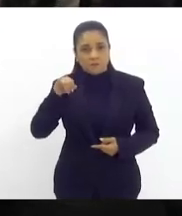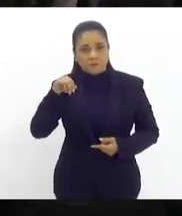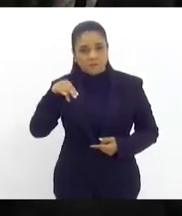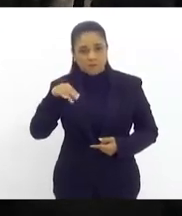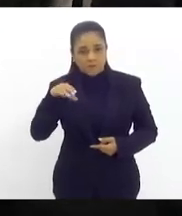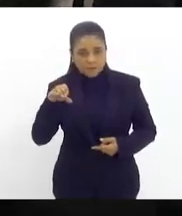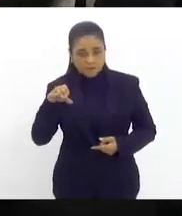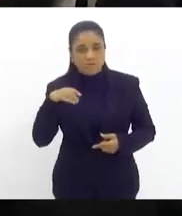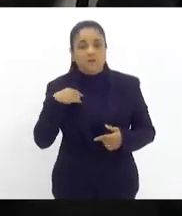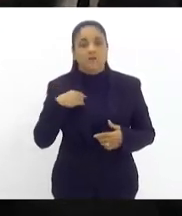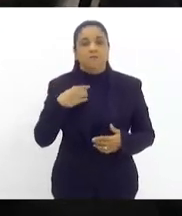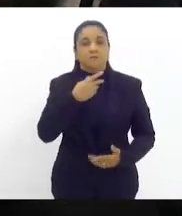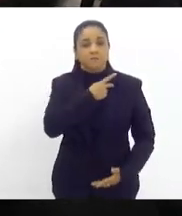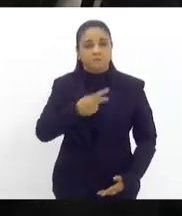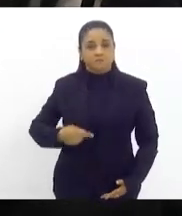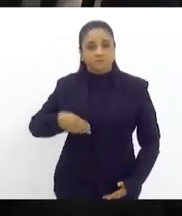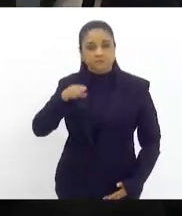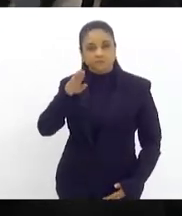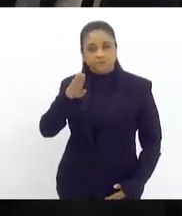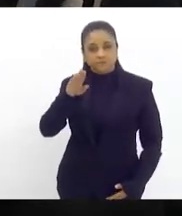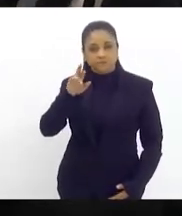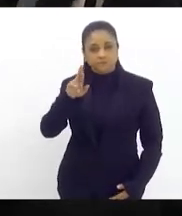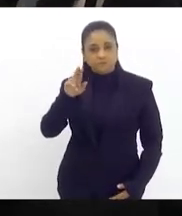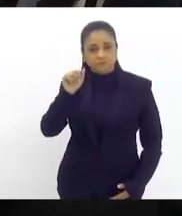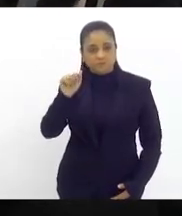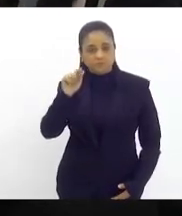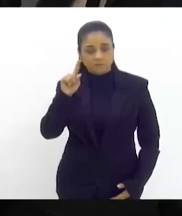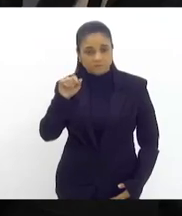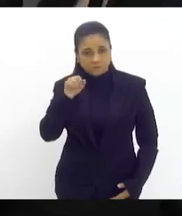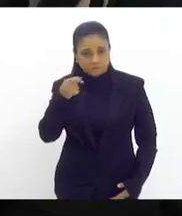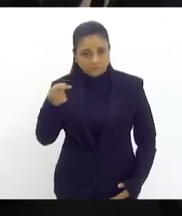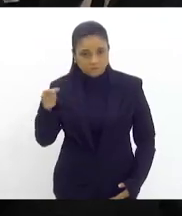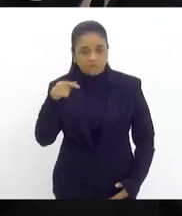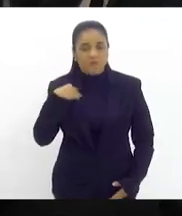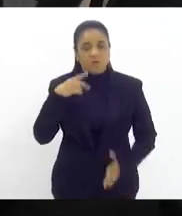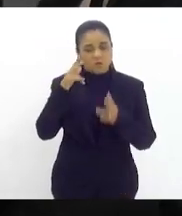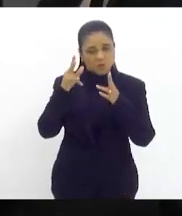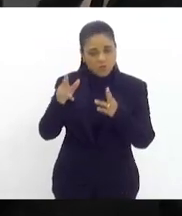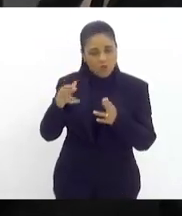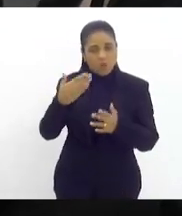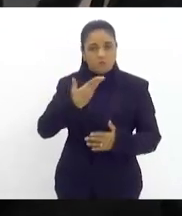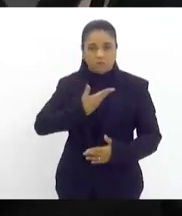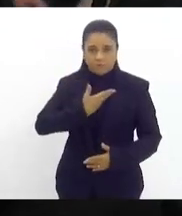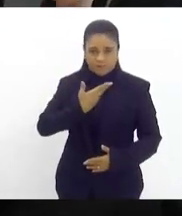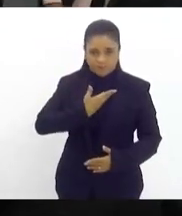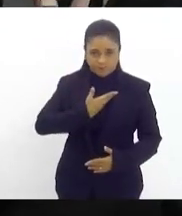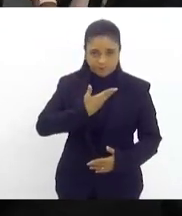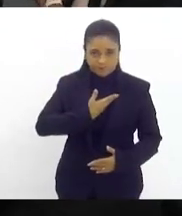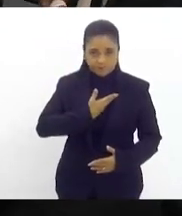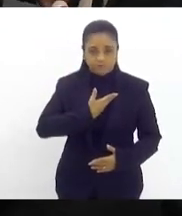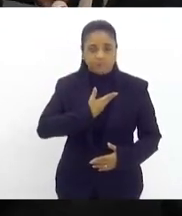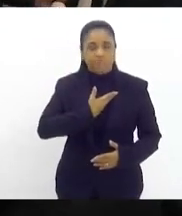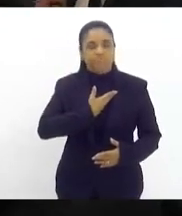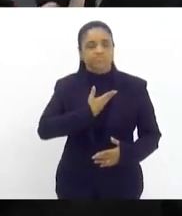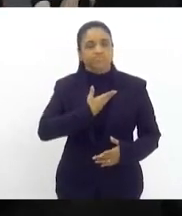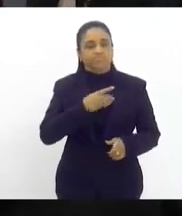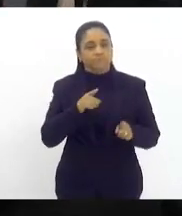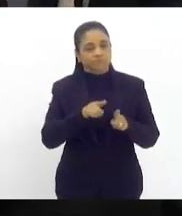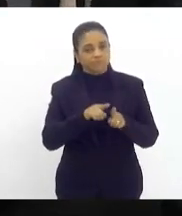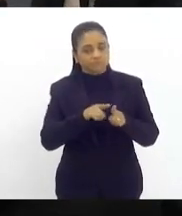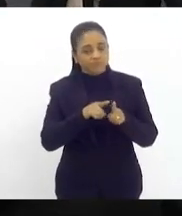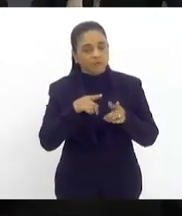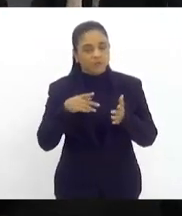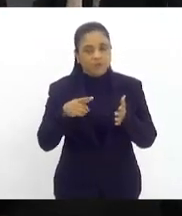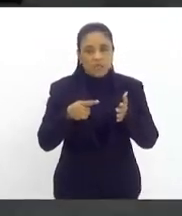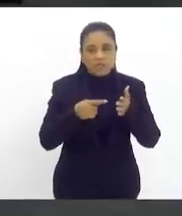Presidente Brazão, queria também como meus colegas me solidarizar com essa indicação legislativa